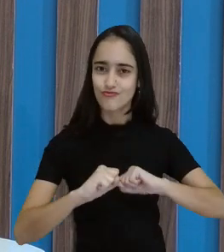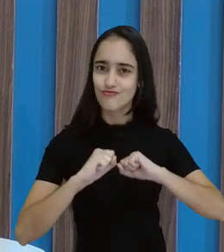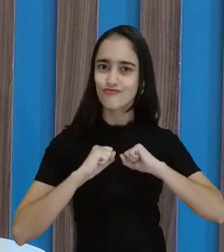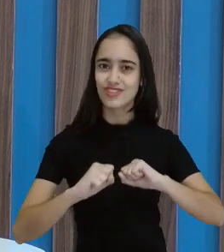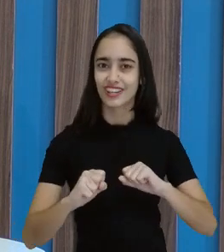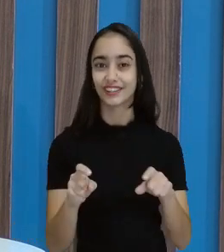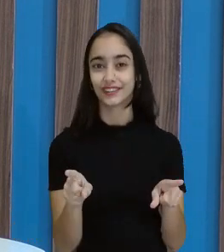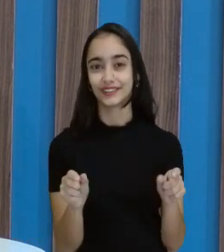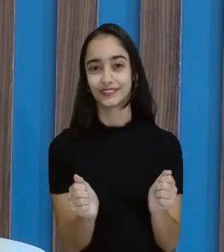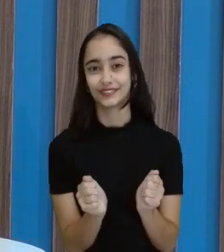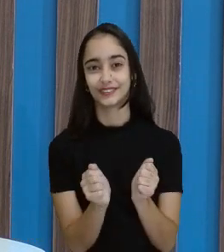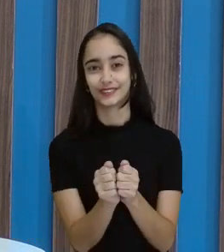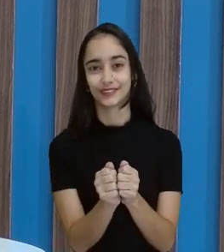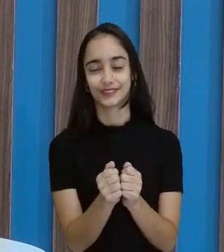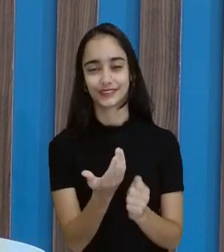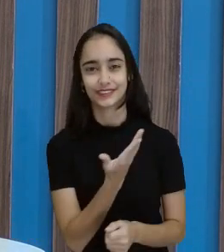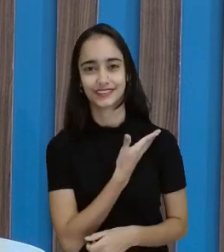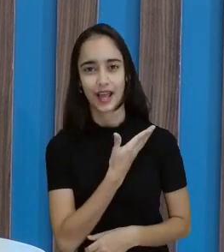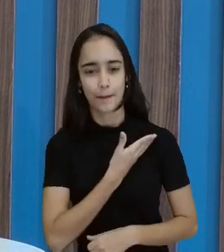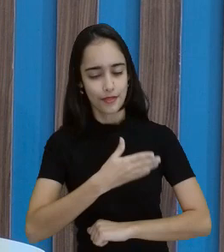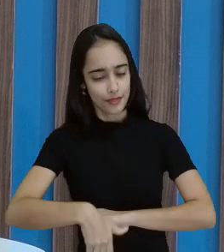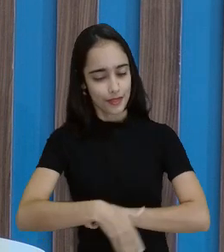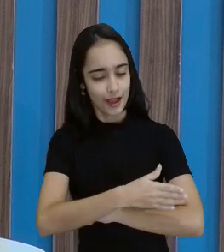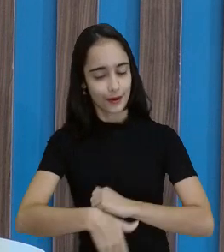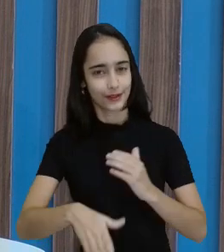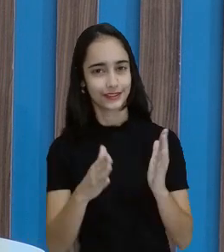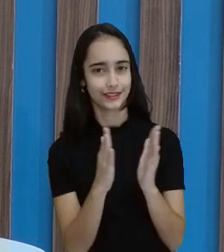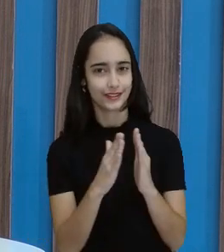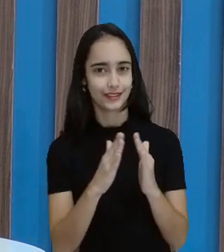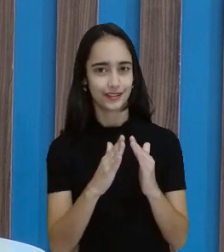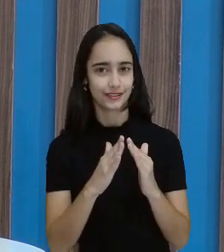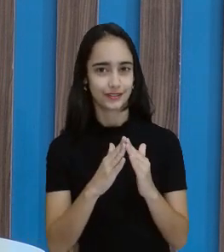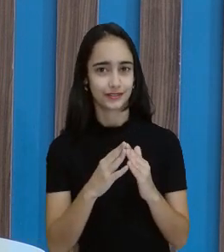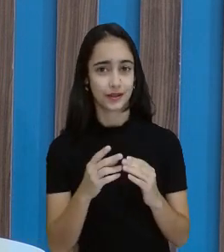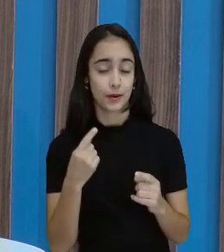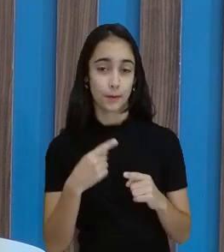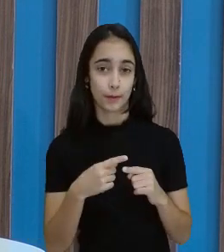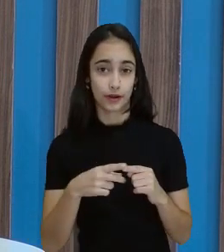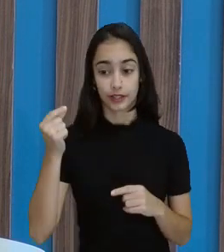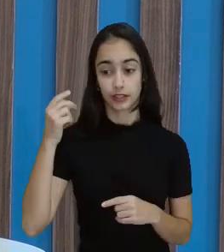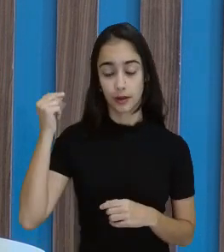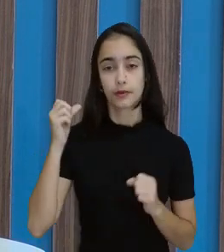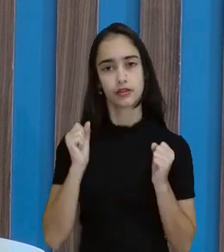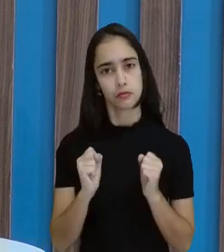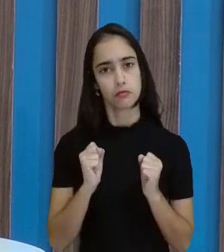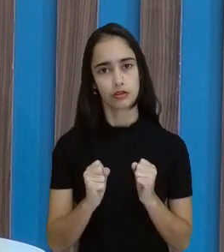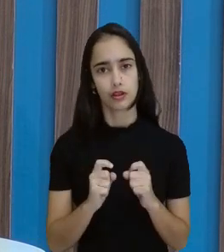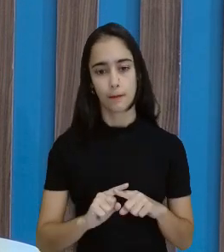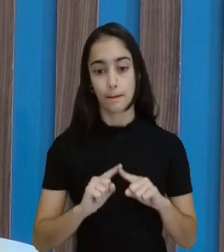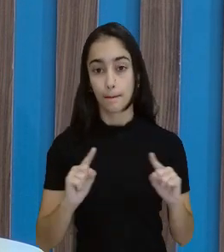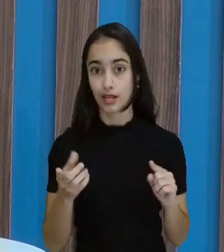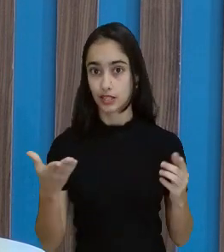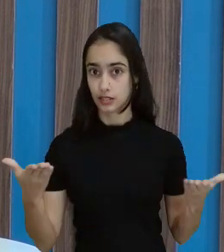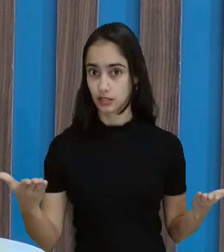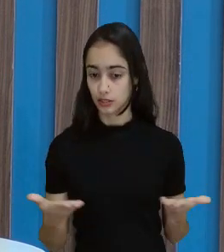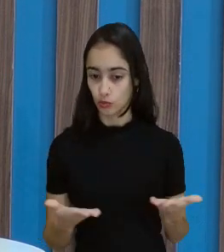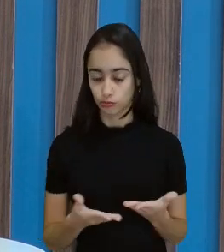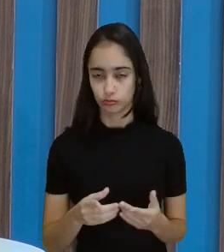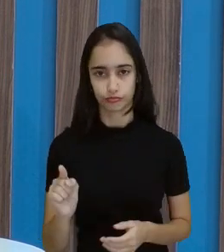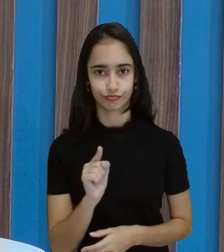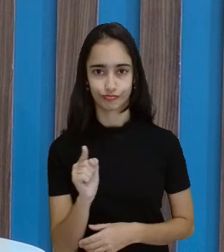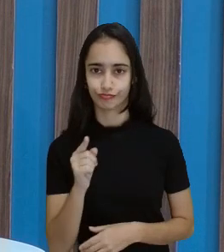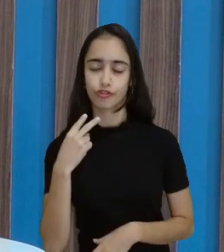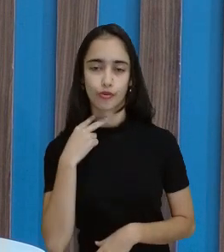na rua de casa, né? Que antigamente a gente brincava na rua de casa. Podia, né? Hoje em dia é muito perigoso, mas antigamente eu ainda